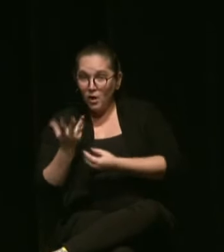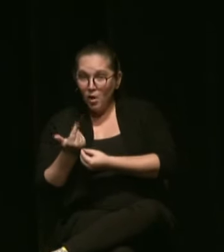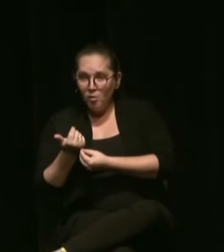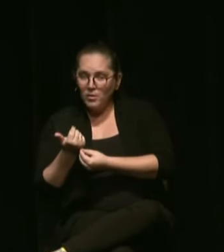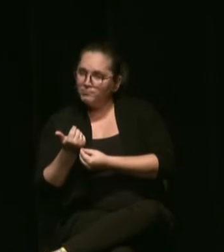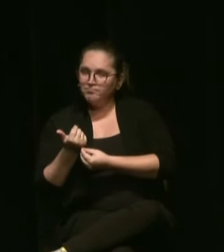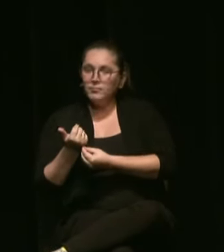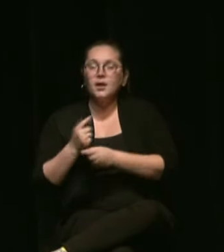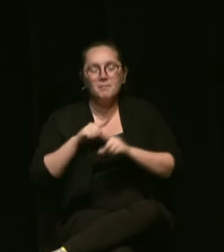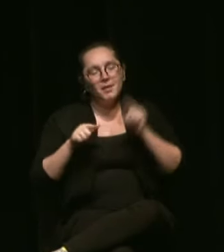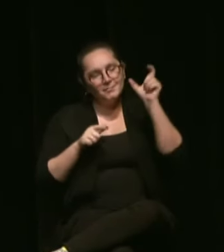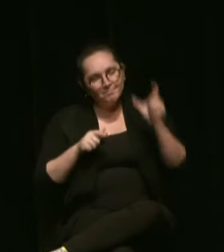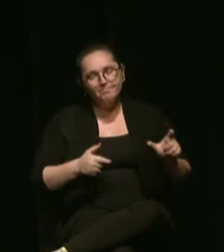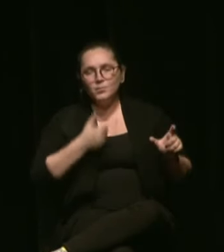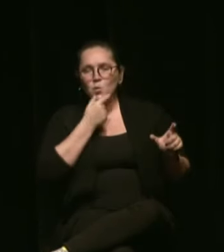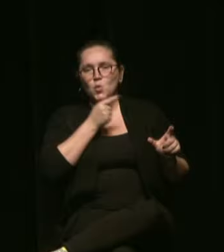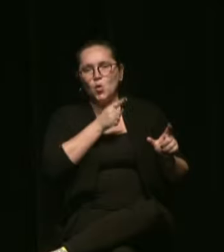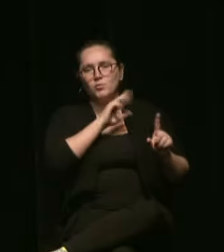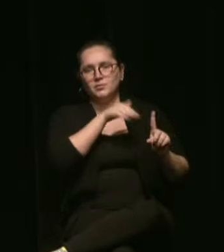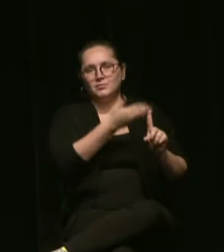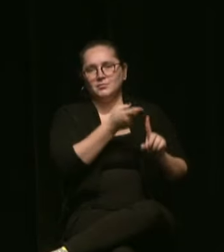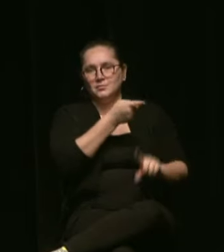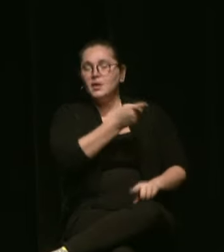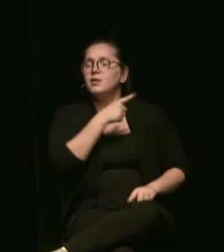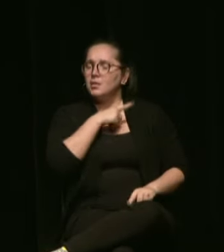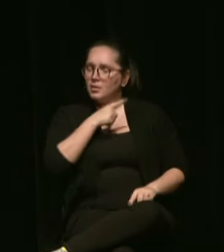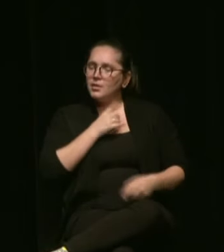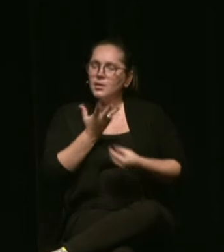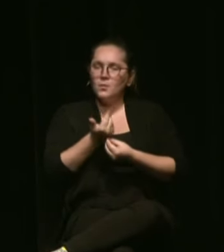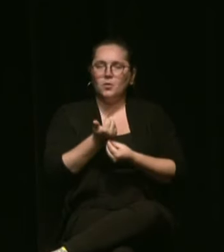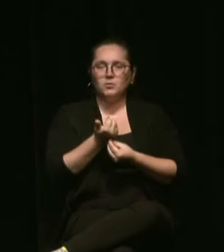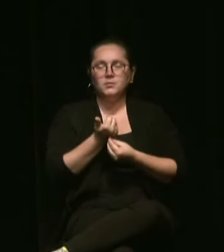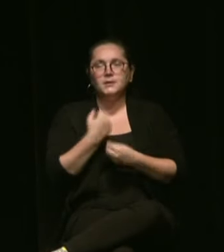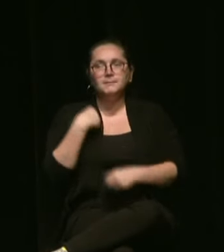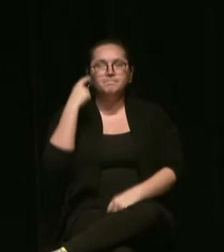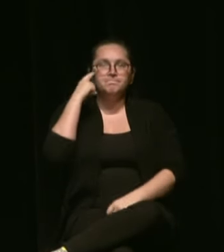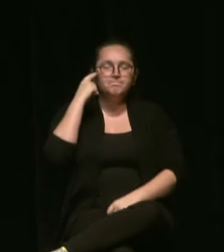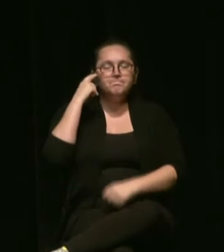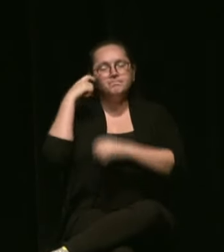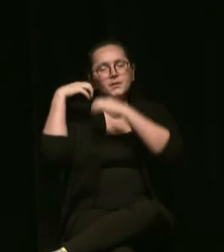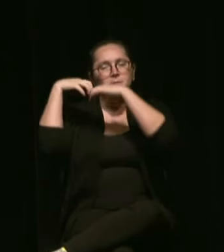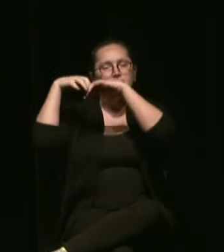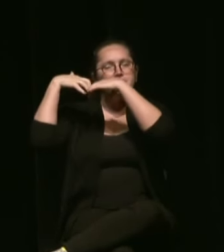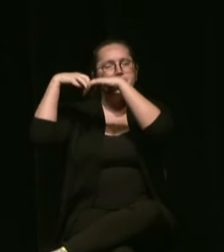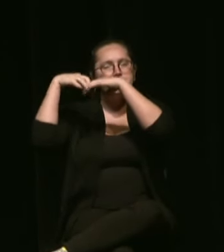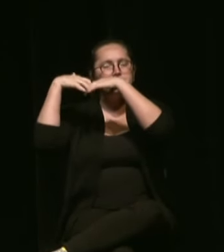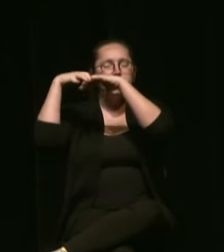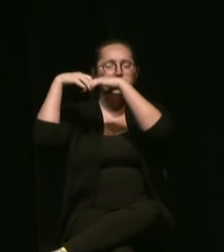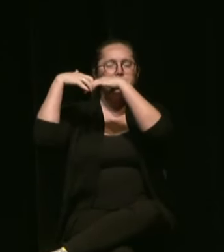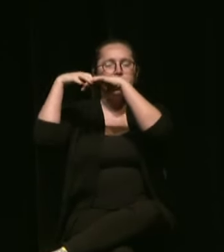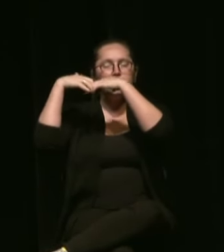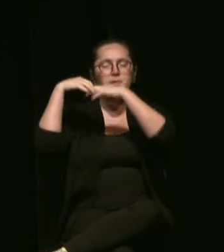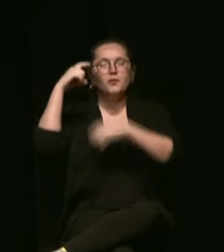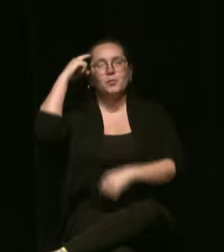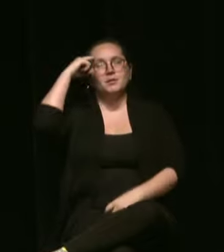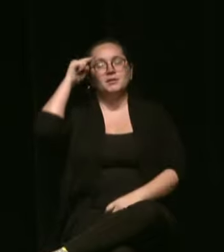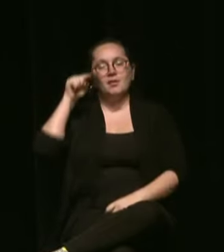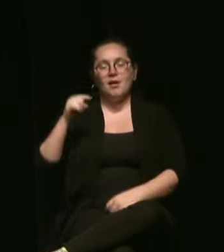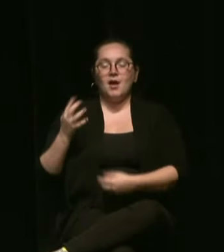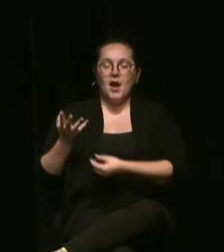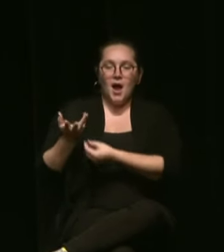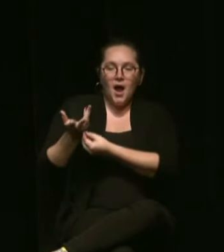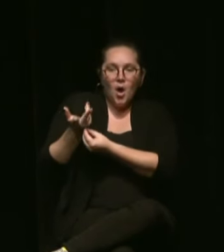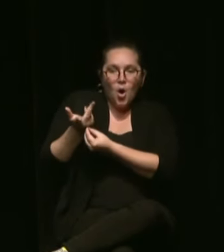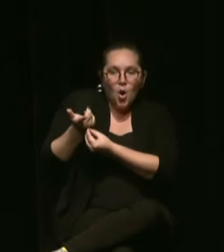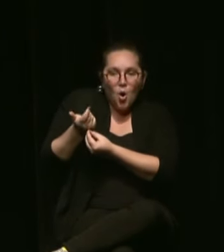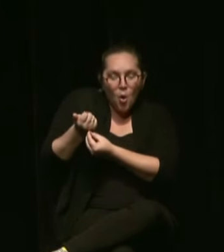obra. E, depois de muito pensar sobre isso, cheguei à conclusão que uma obra é aquilo que é maior do que cada